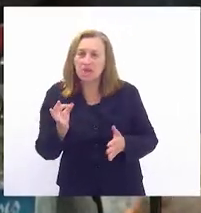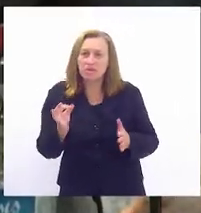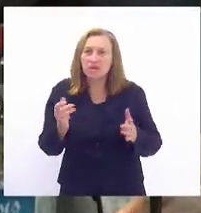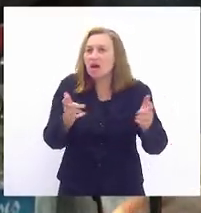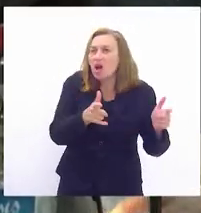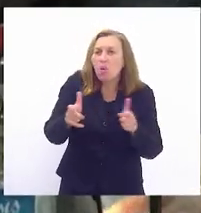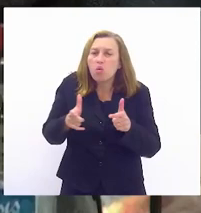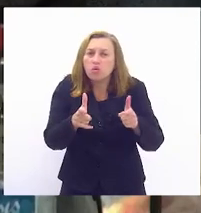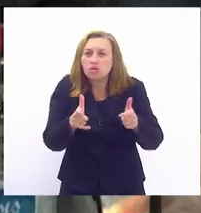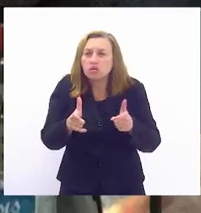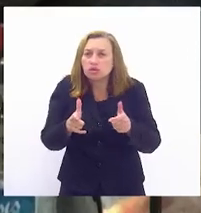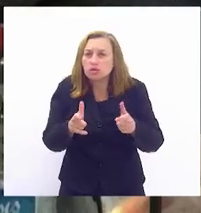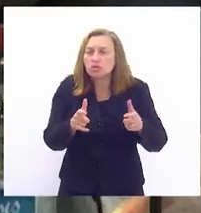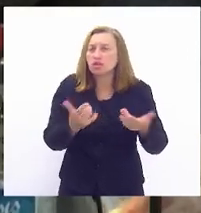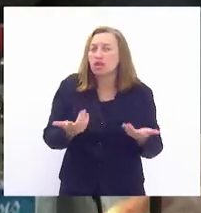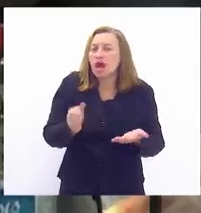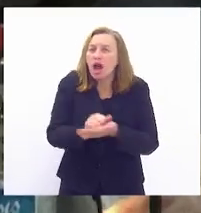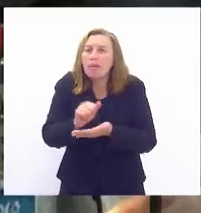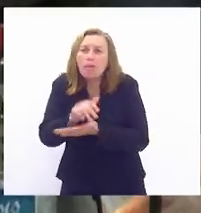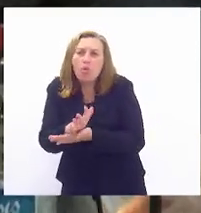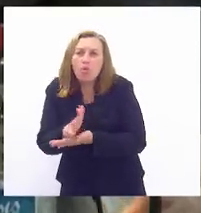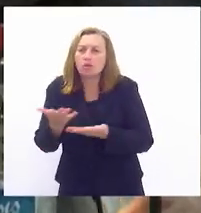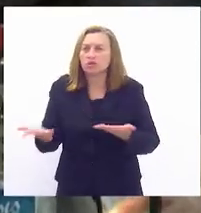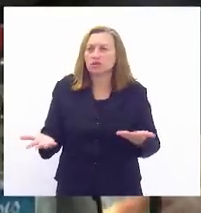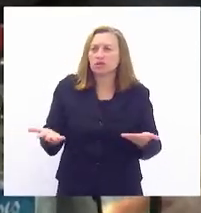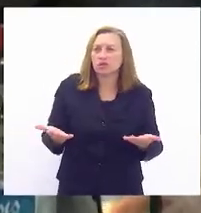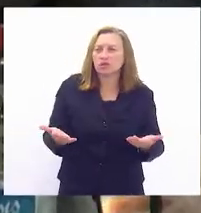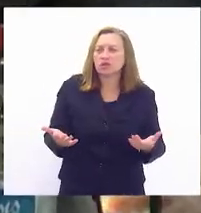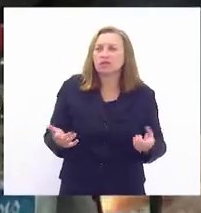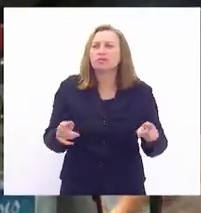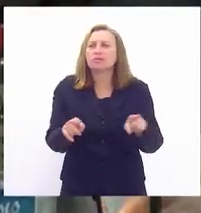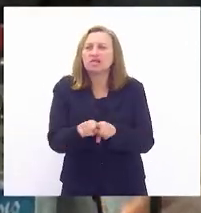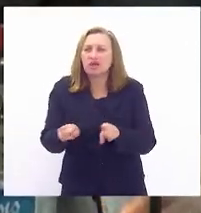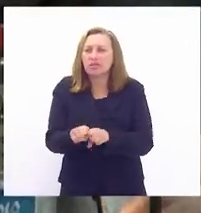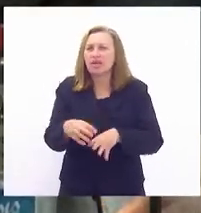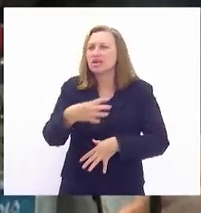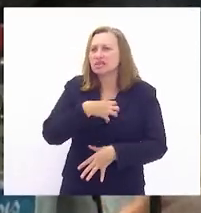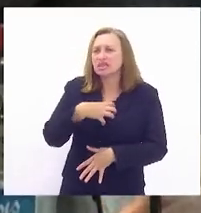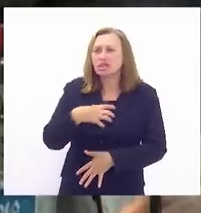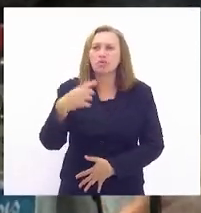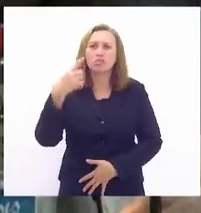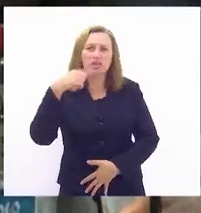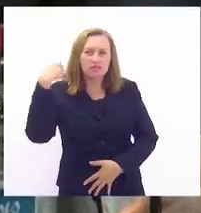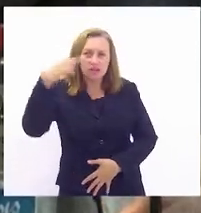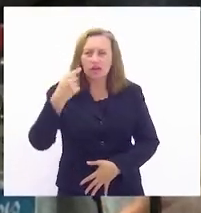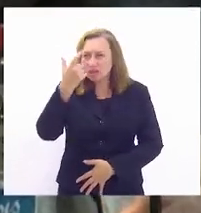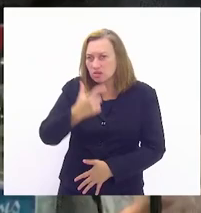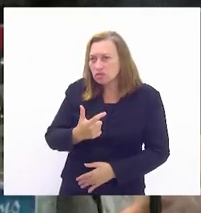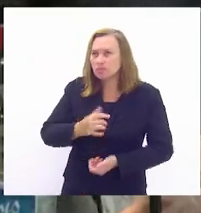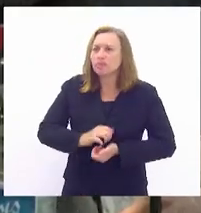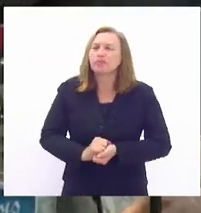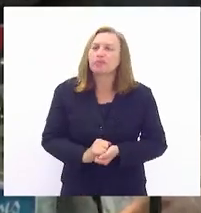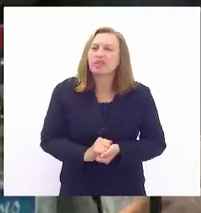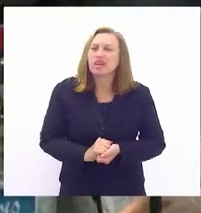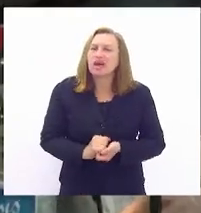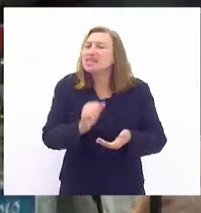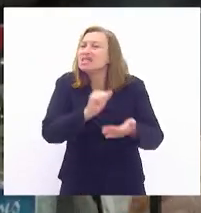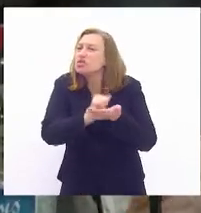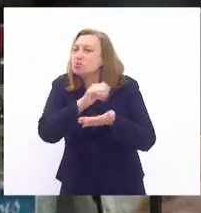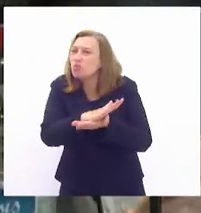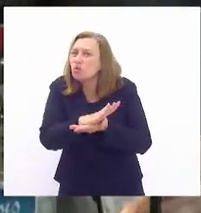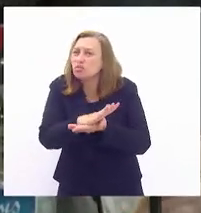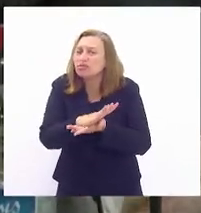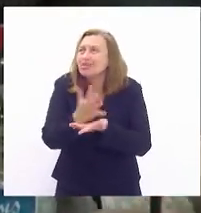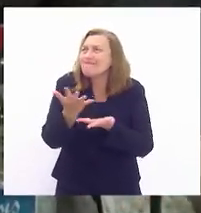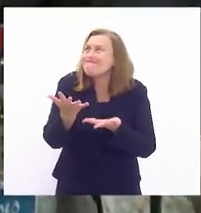que vierem, as multas que vierem, eu acho que a minha recomendação nesse sentido, como advogado, como membro do MEC, é que essas multas tenham